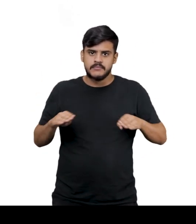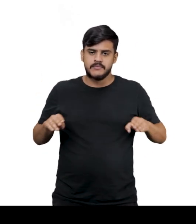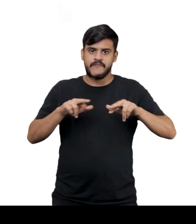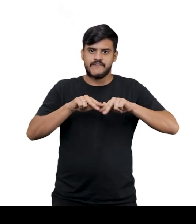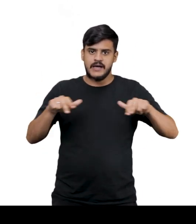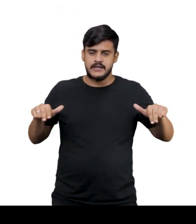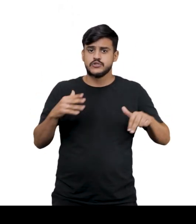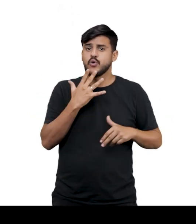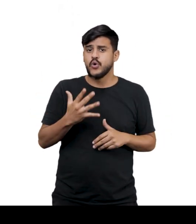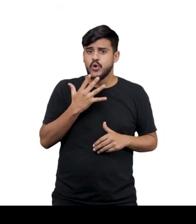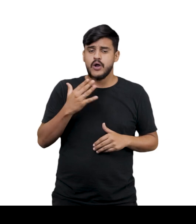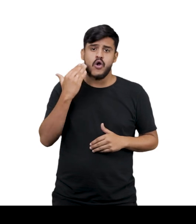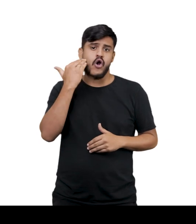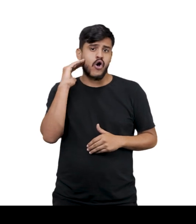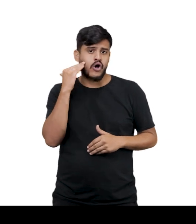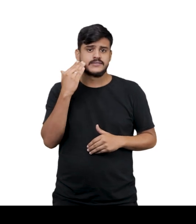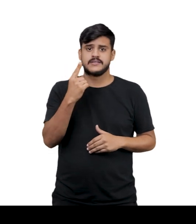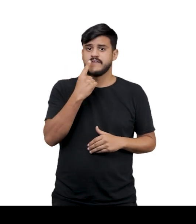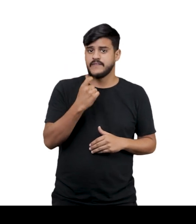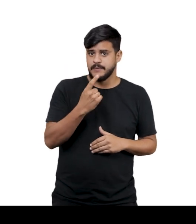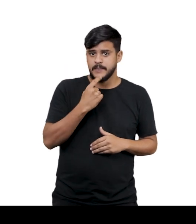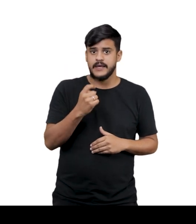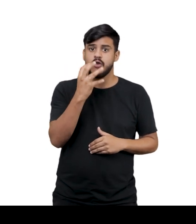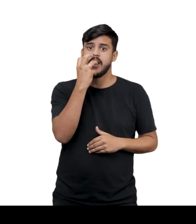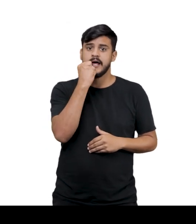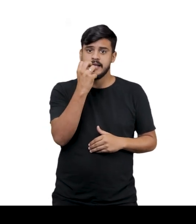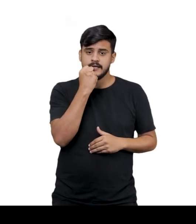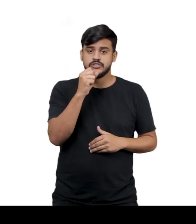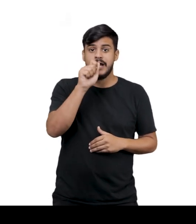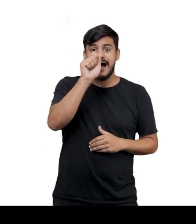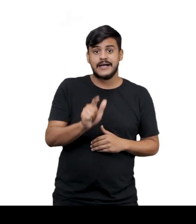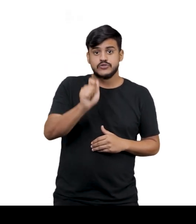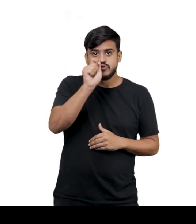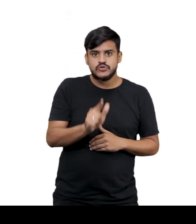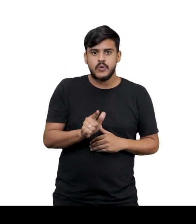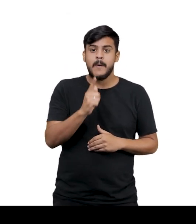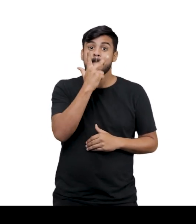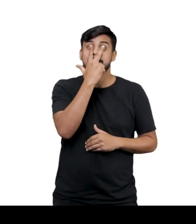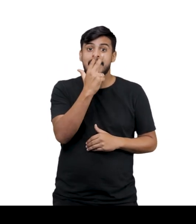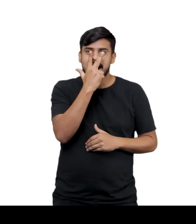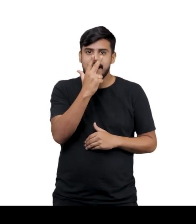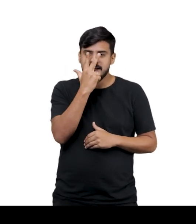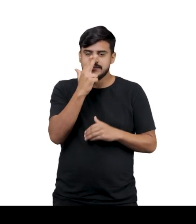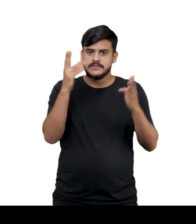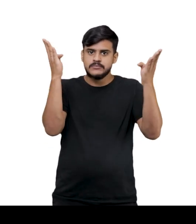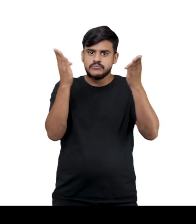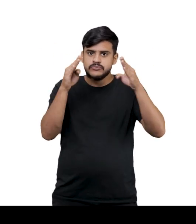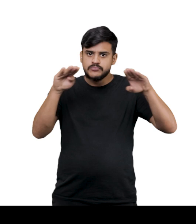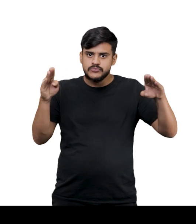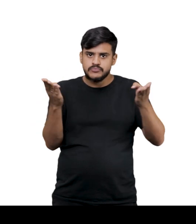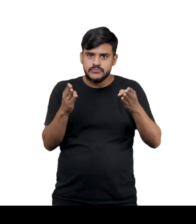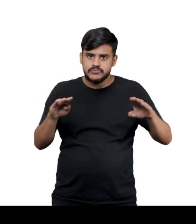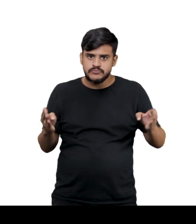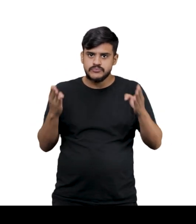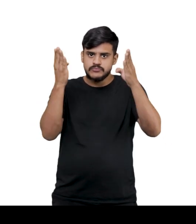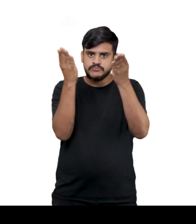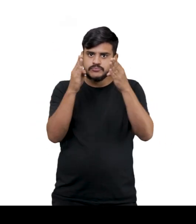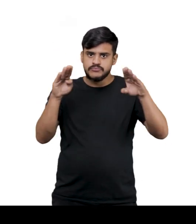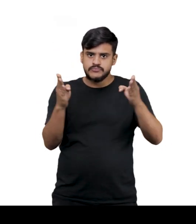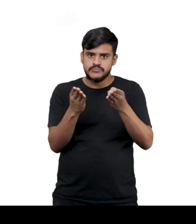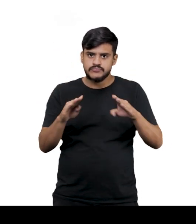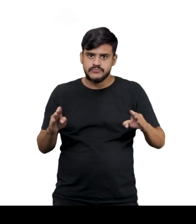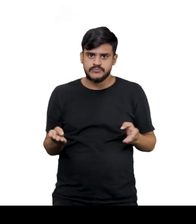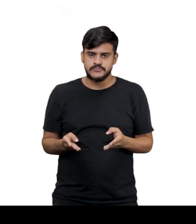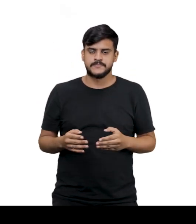diferentes matizes: rosa, vermelho, laranja, azul, criando um efeito de labirinto ou